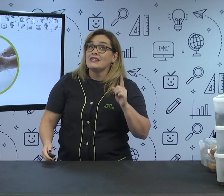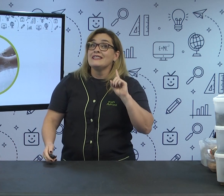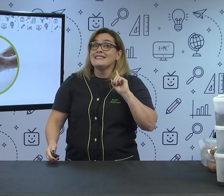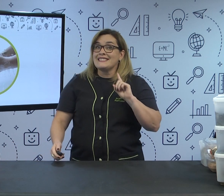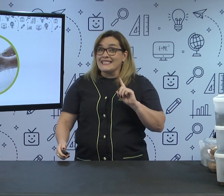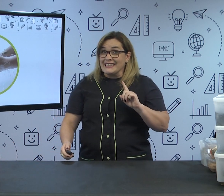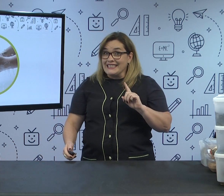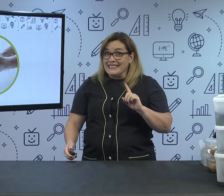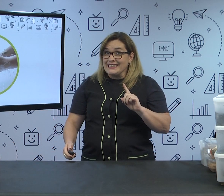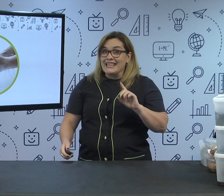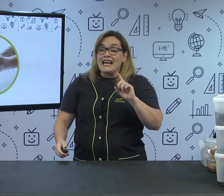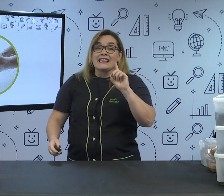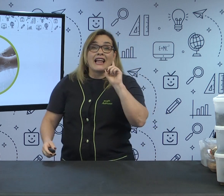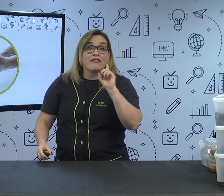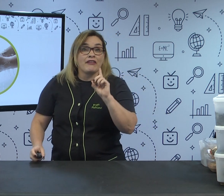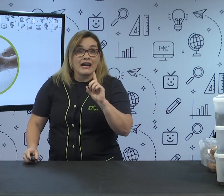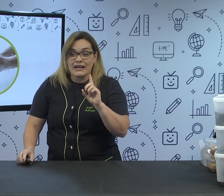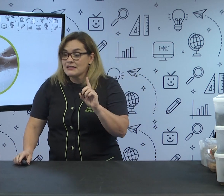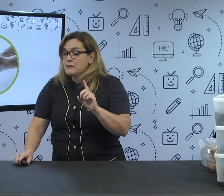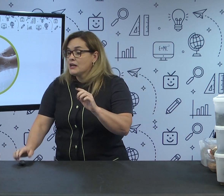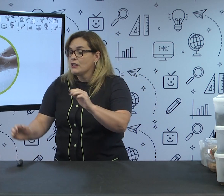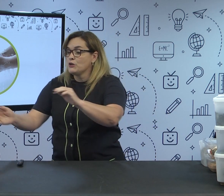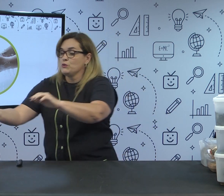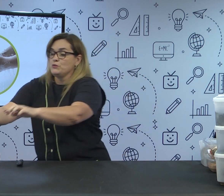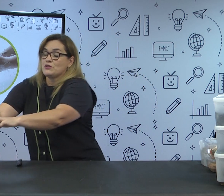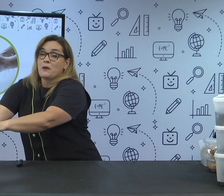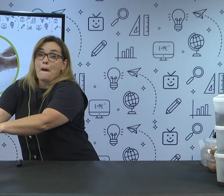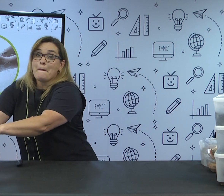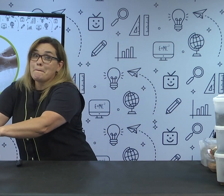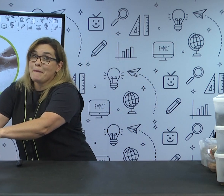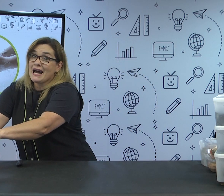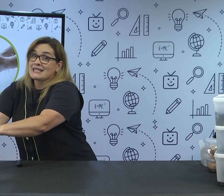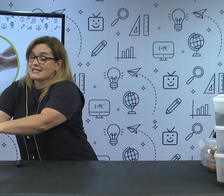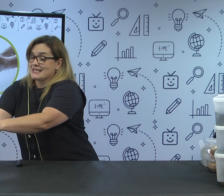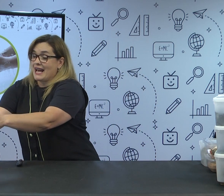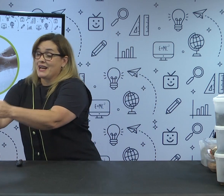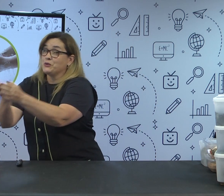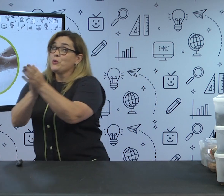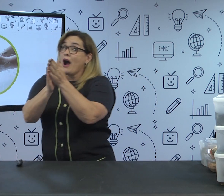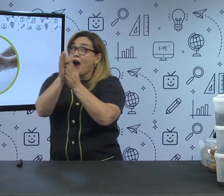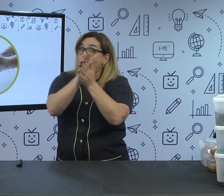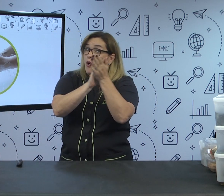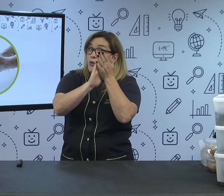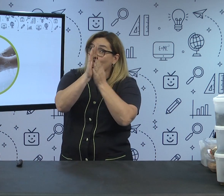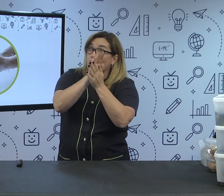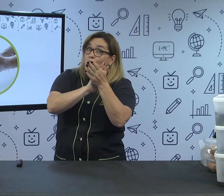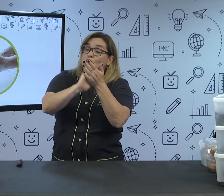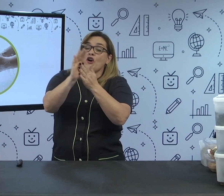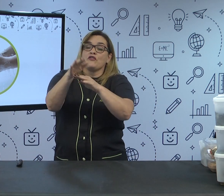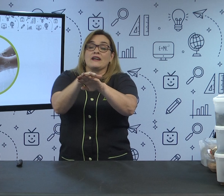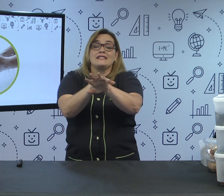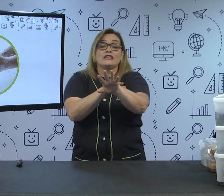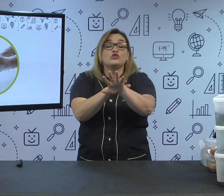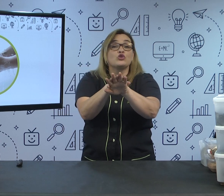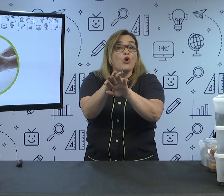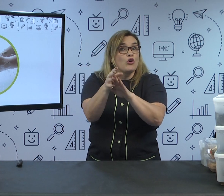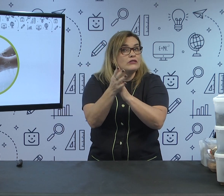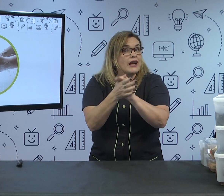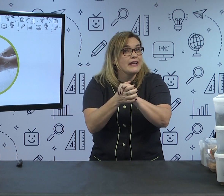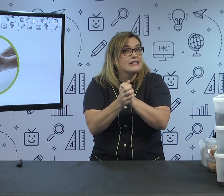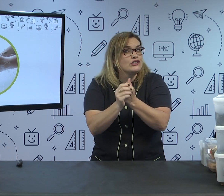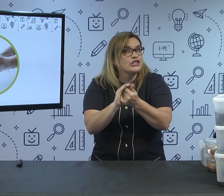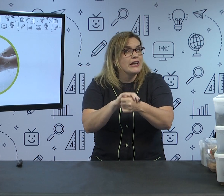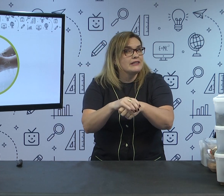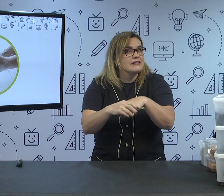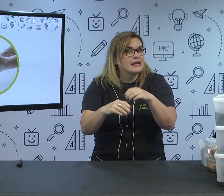cuidados? Sim, lavar as mãos, passar o álcool, fazer